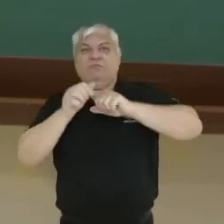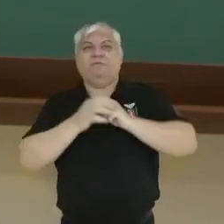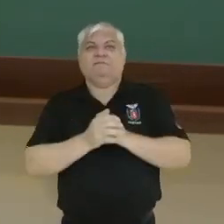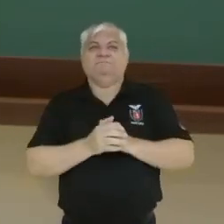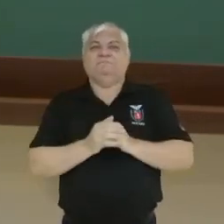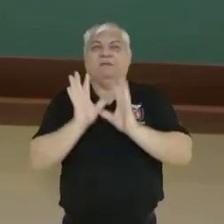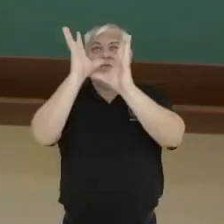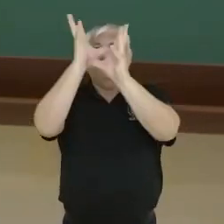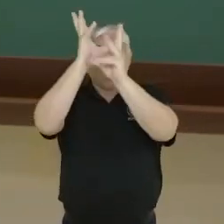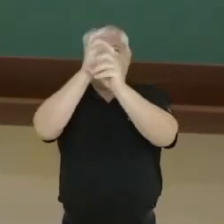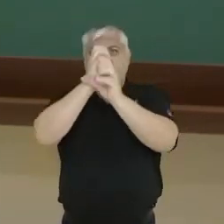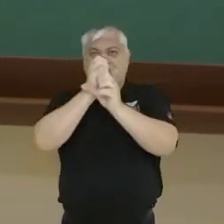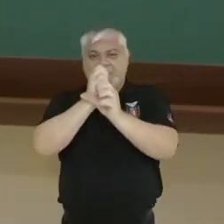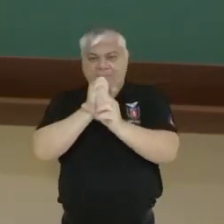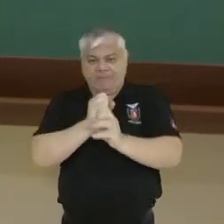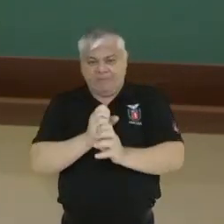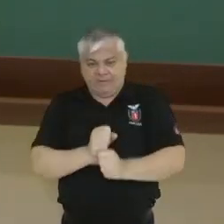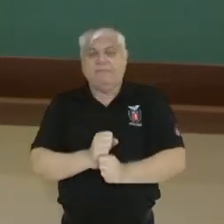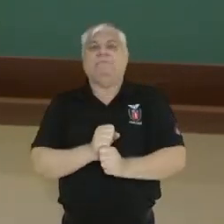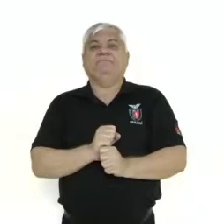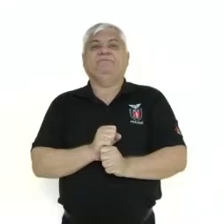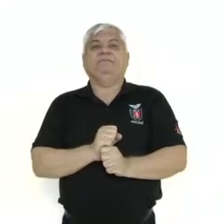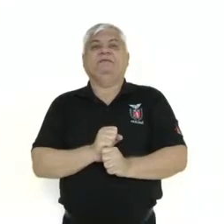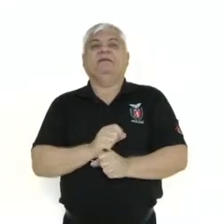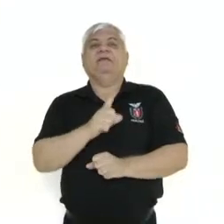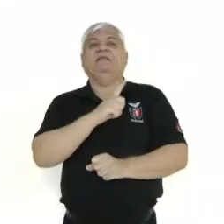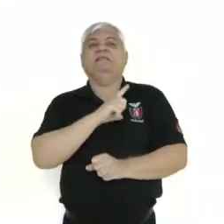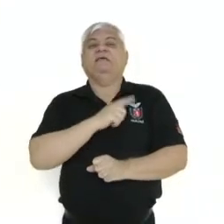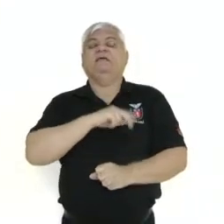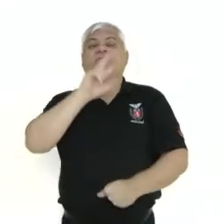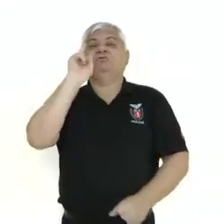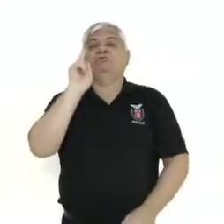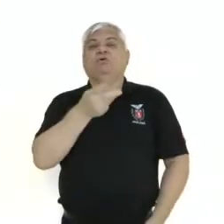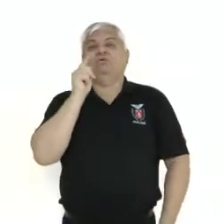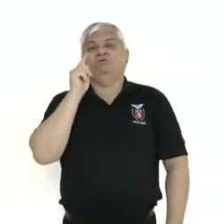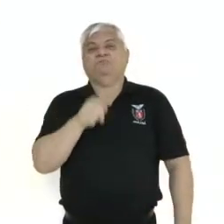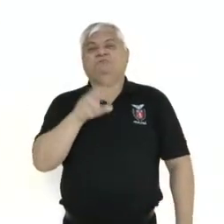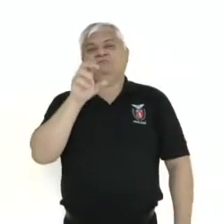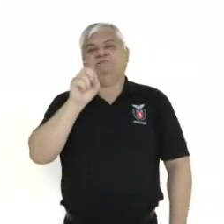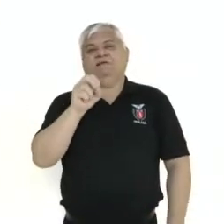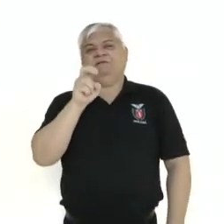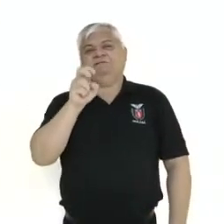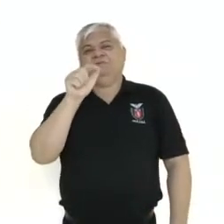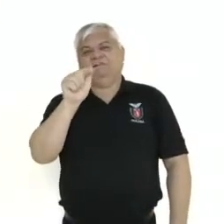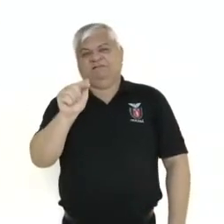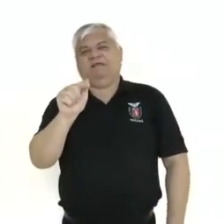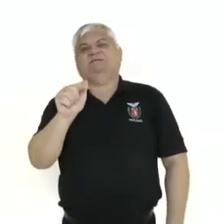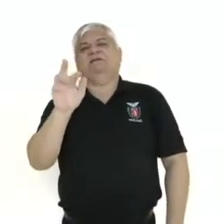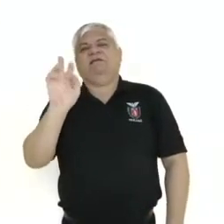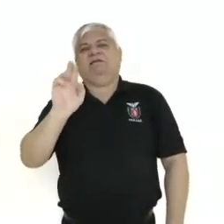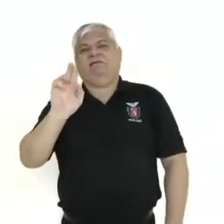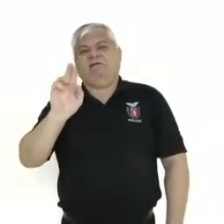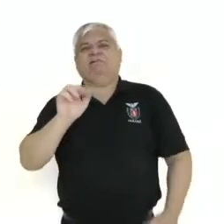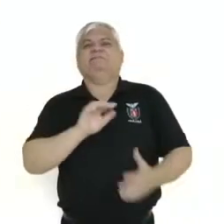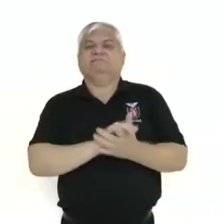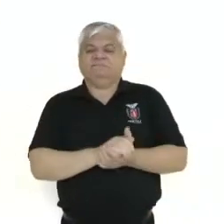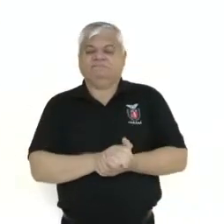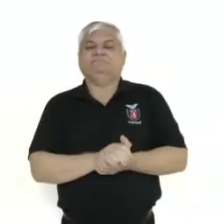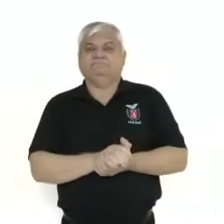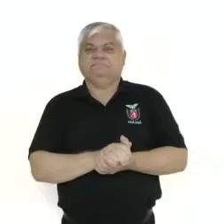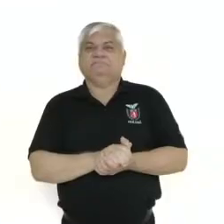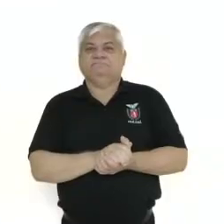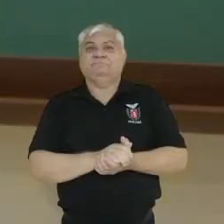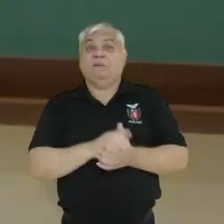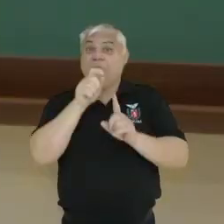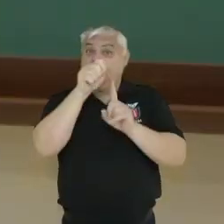Então, somando neste mês aqui, a gente obteve um valor de 2.057, que seriam as despesas